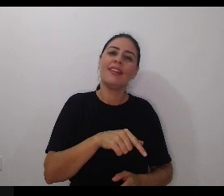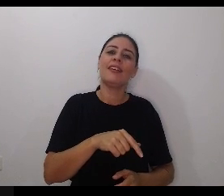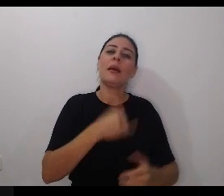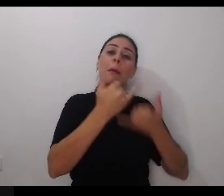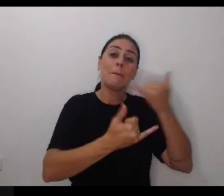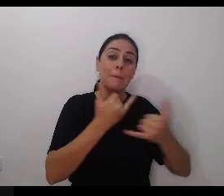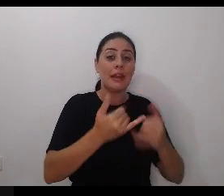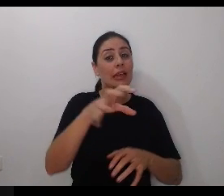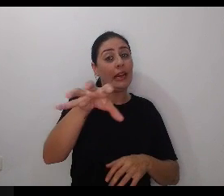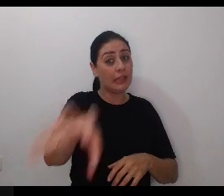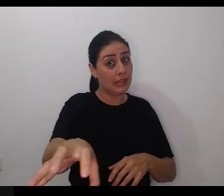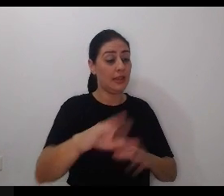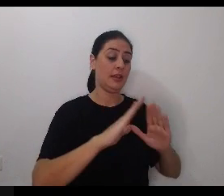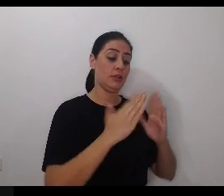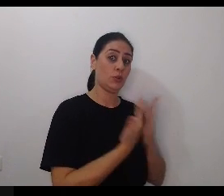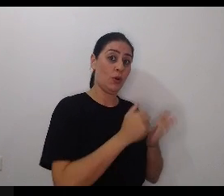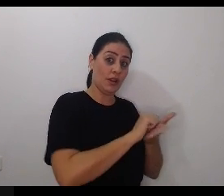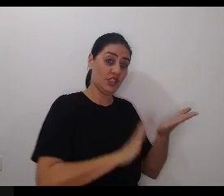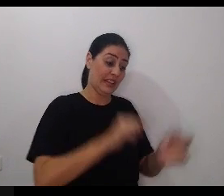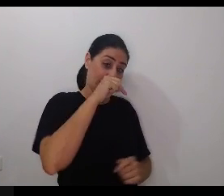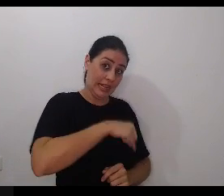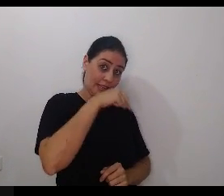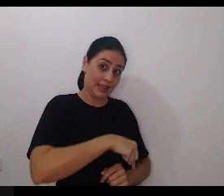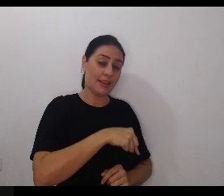mesinha aqui, né? Ou